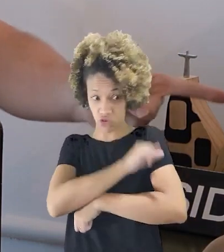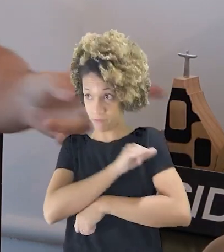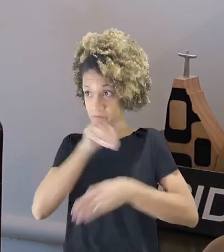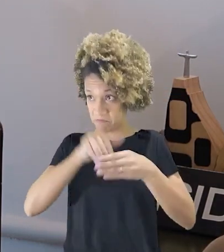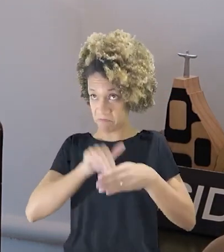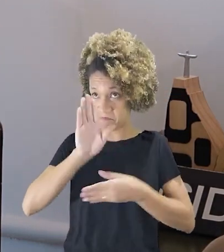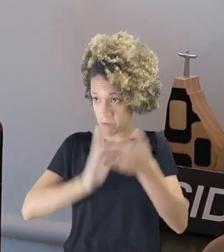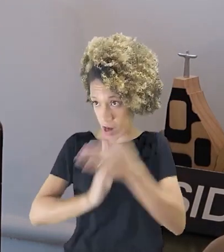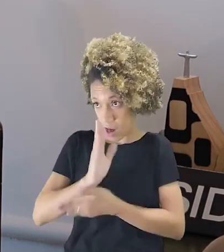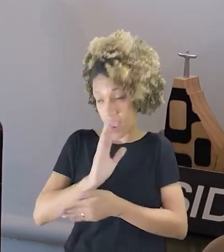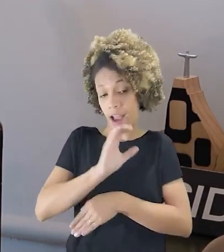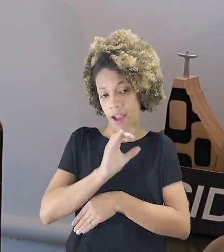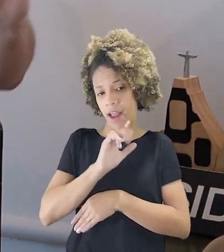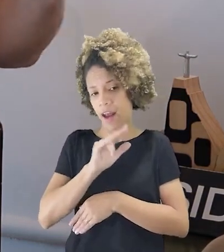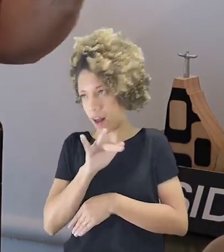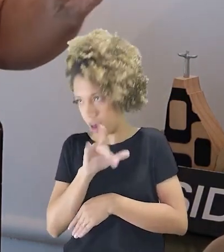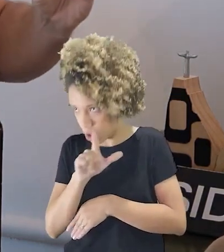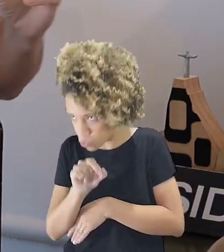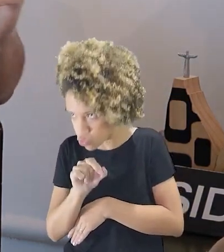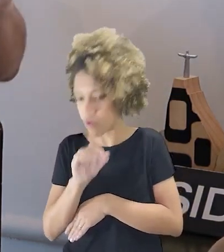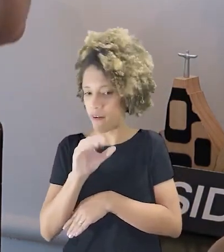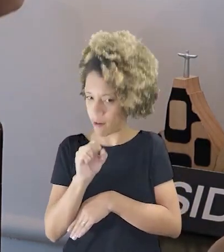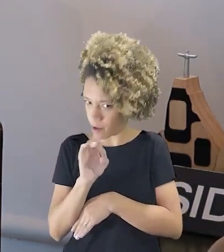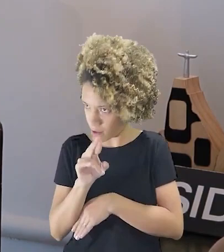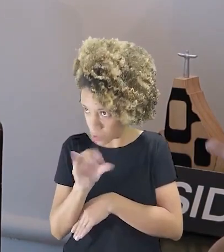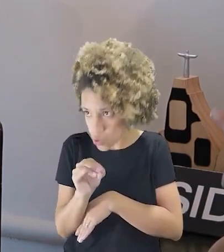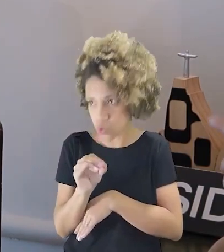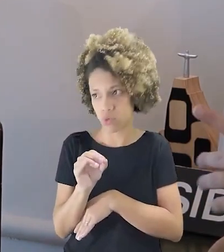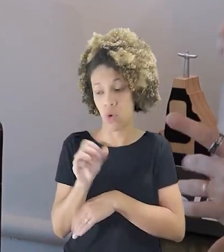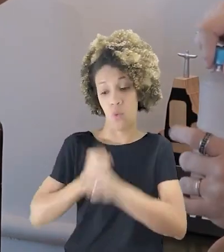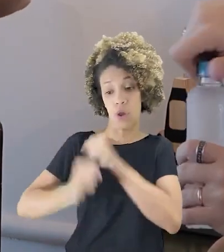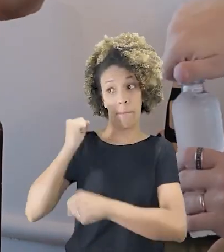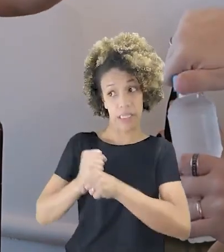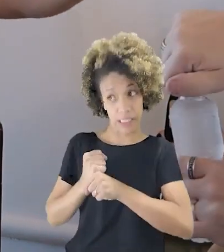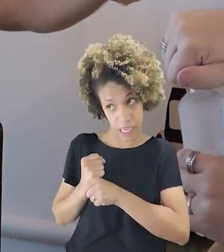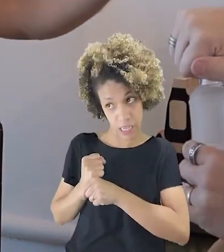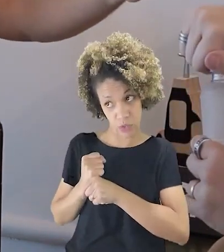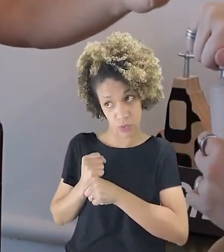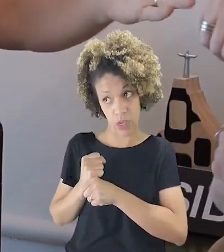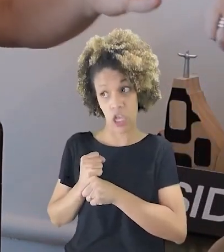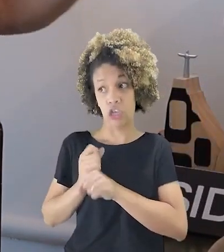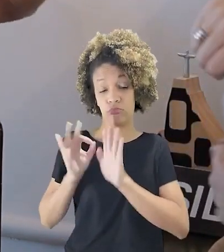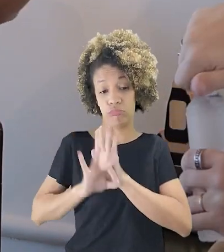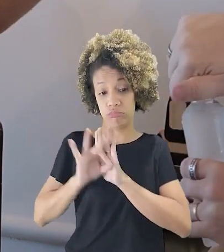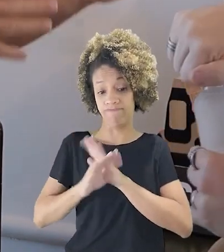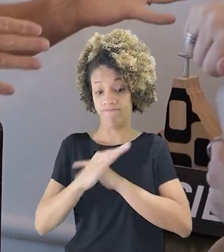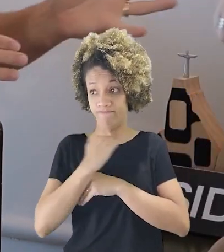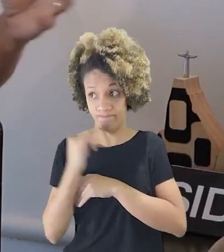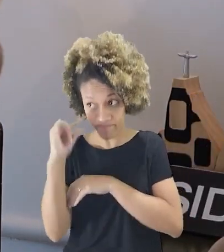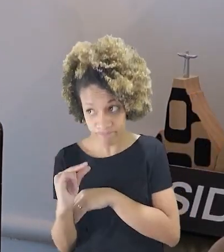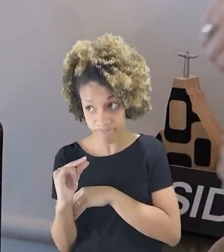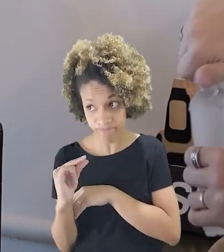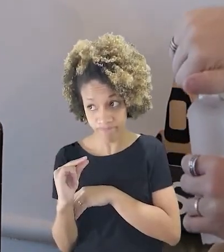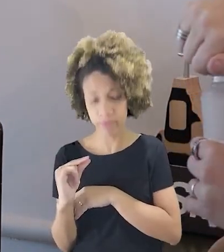no primeiro turno, Cláudio Castro, que, aliás, ano passado estava com a menor taxa de homicídio dos últimos 31